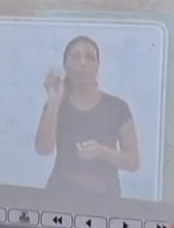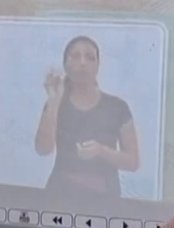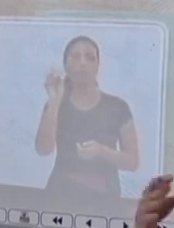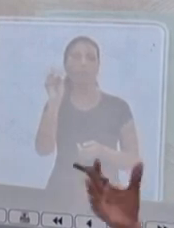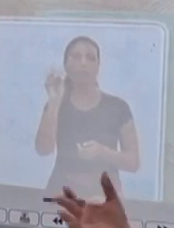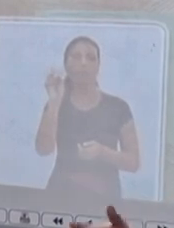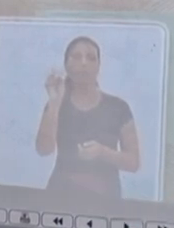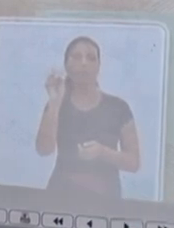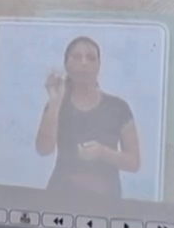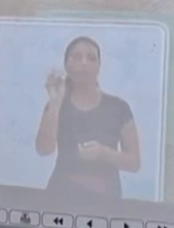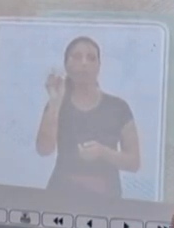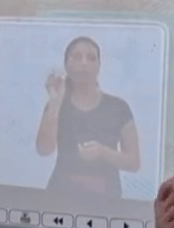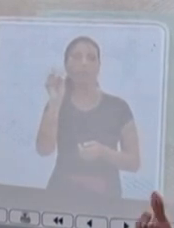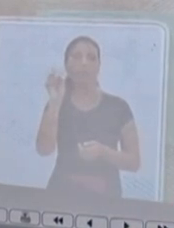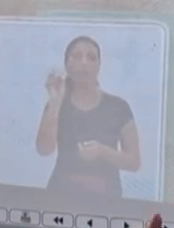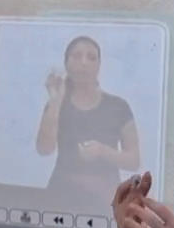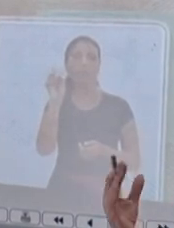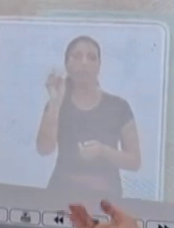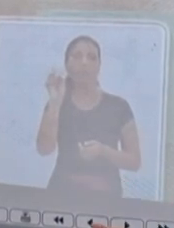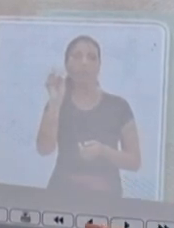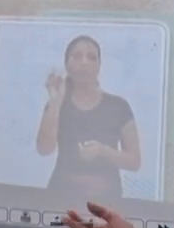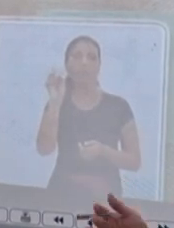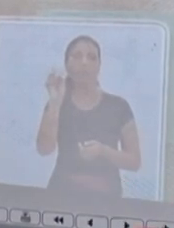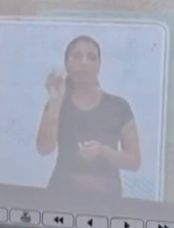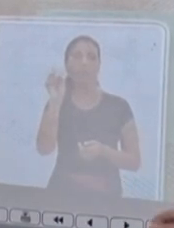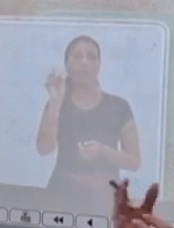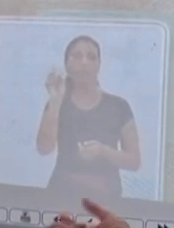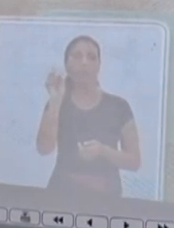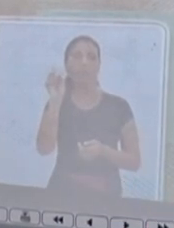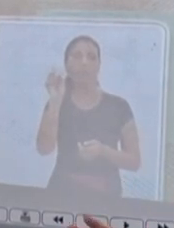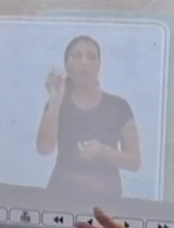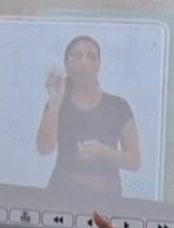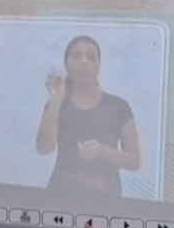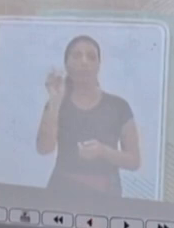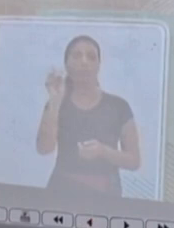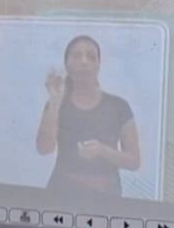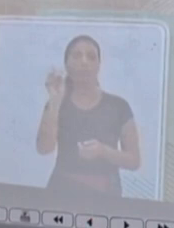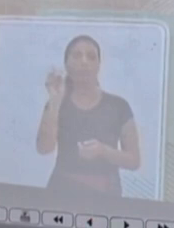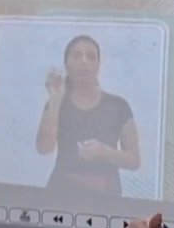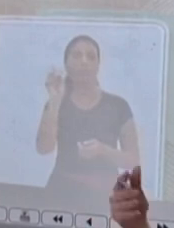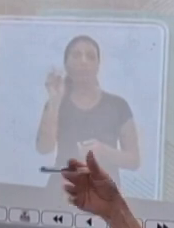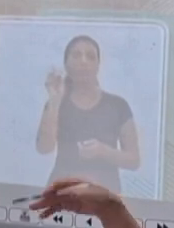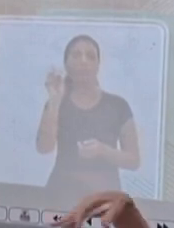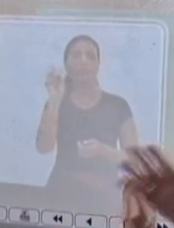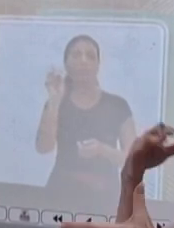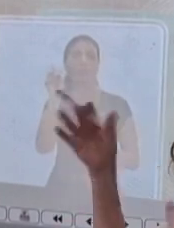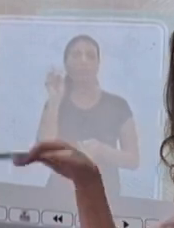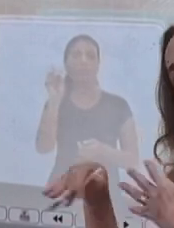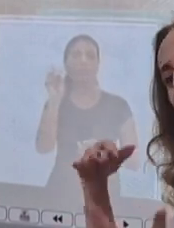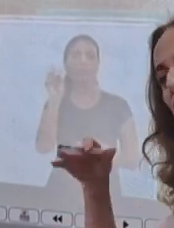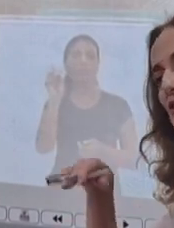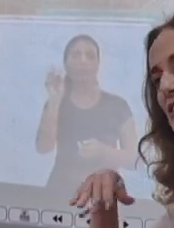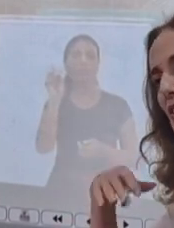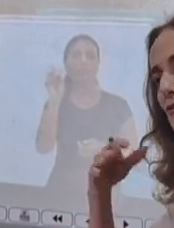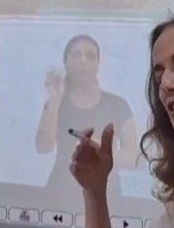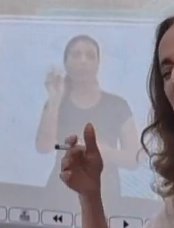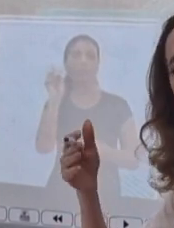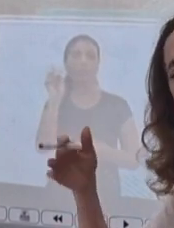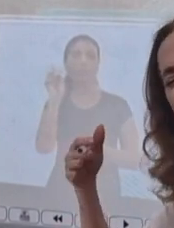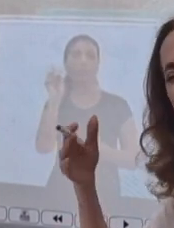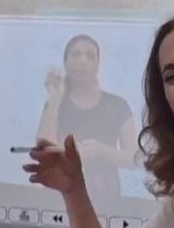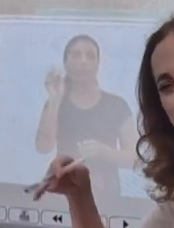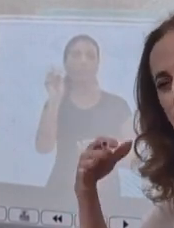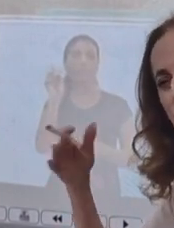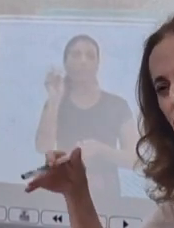se deslocar com elas, a Beth já tinha saído, mudando de espaço, e começamos a trabalhar com essas faixas. E eu vi